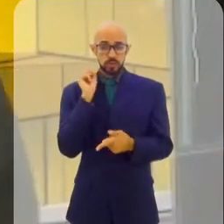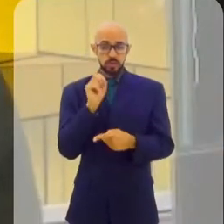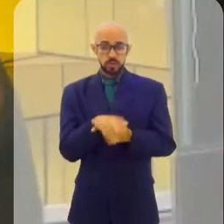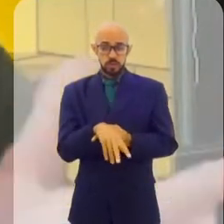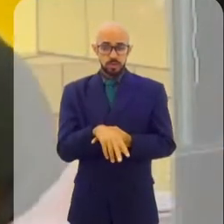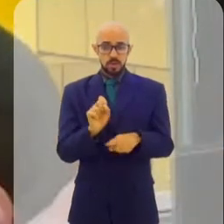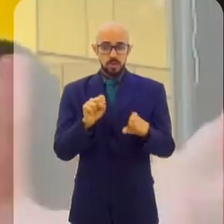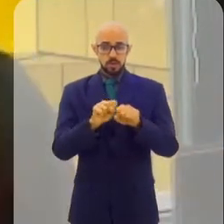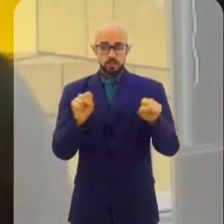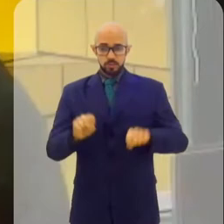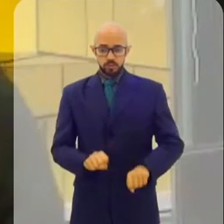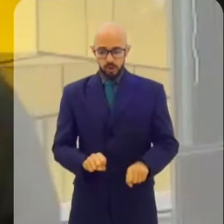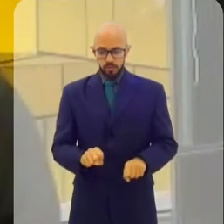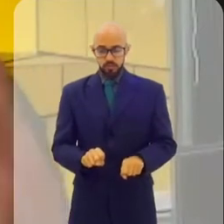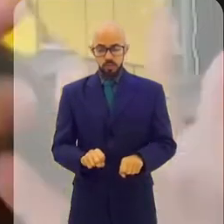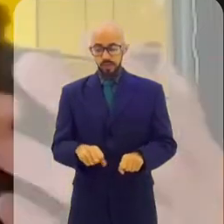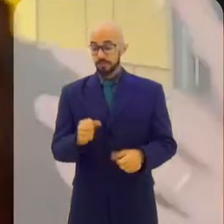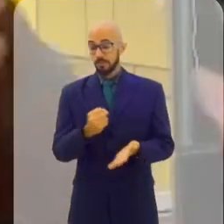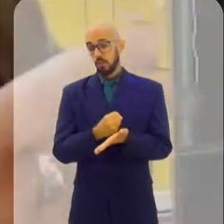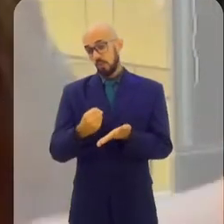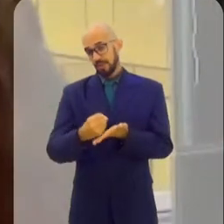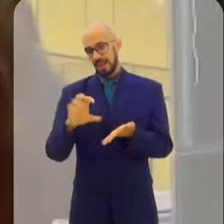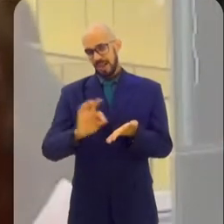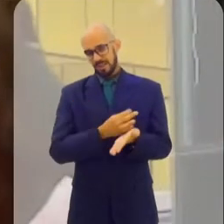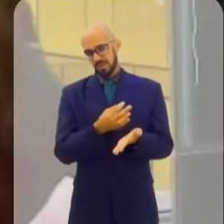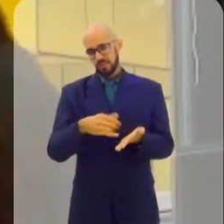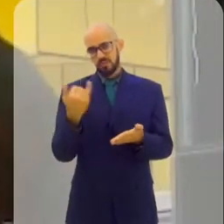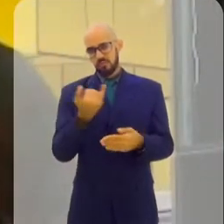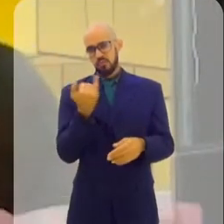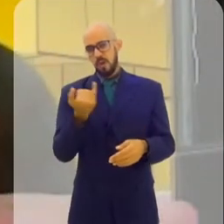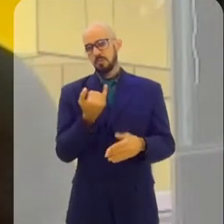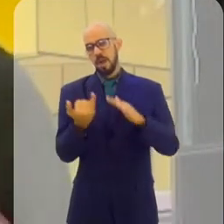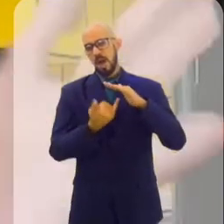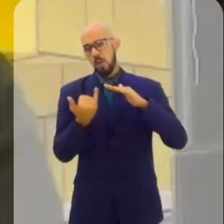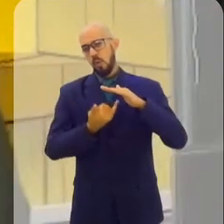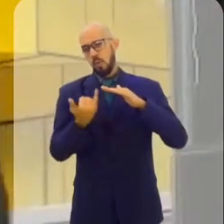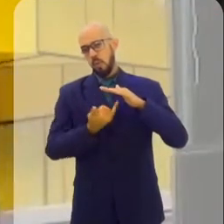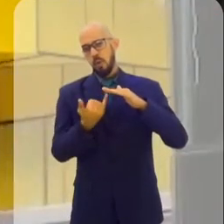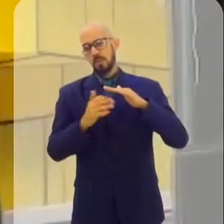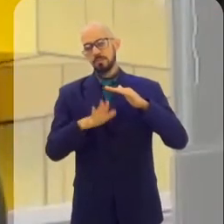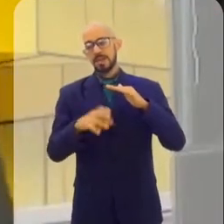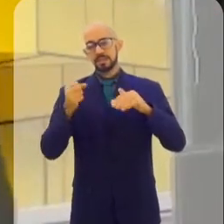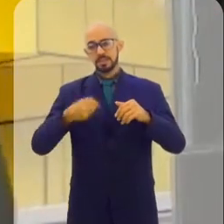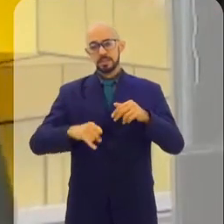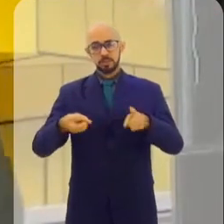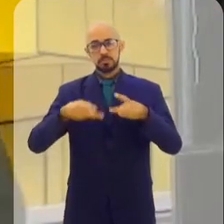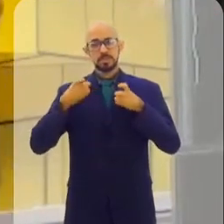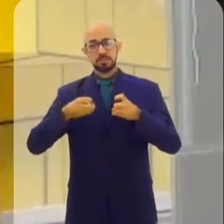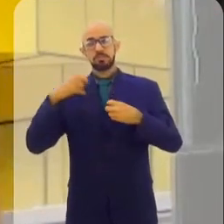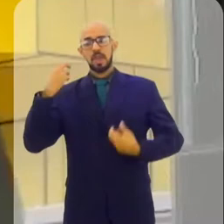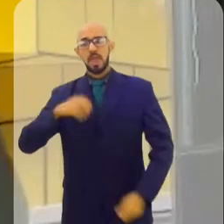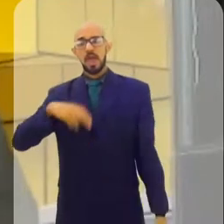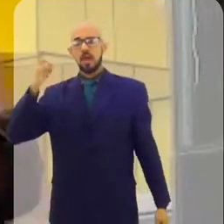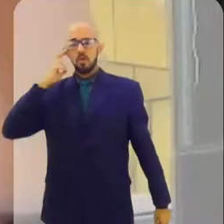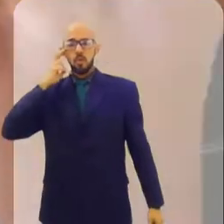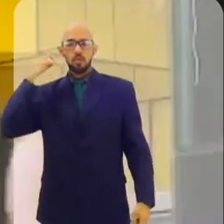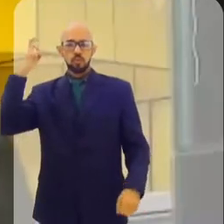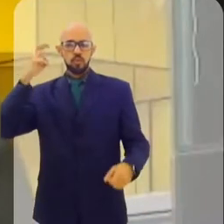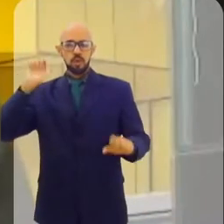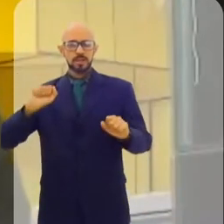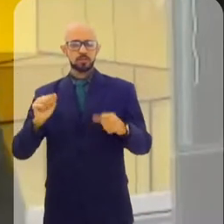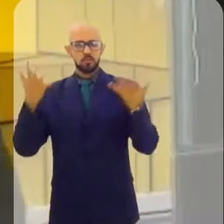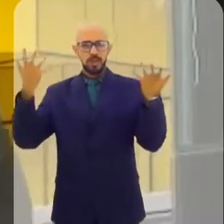conseguir contratar um software de forma informal, né? Mas quando a gente olha para a cultura em geral,